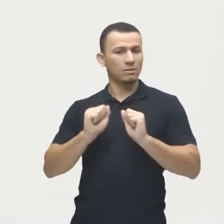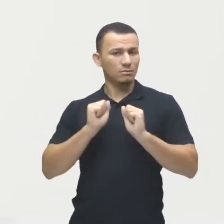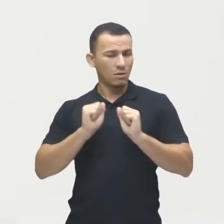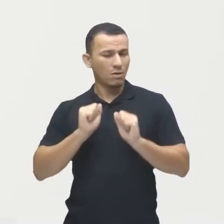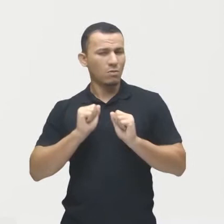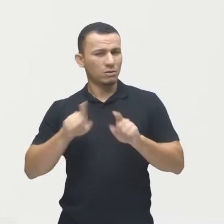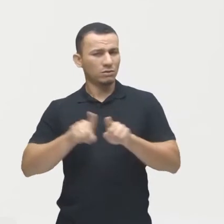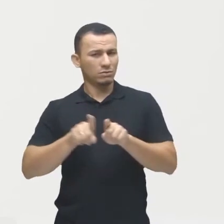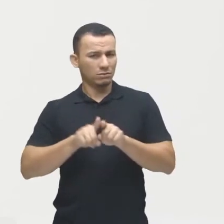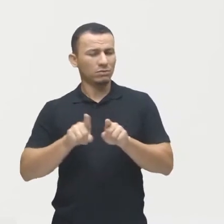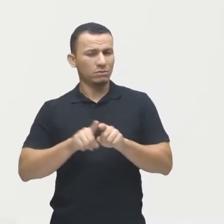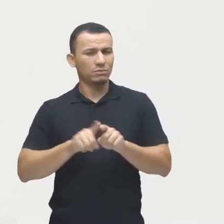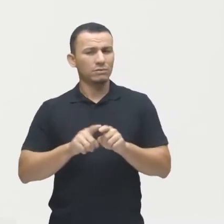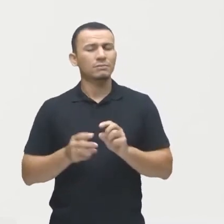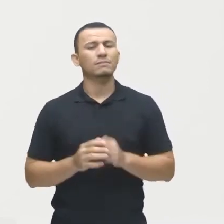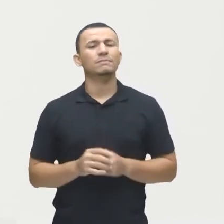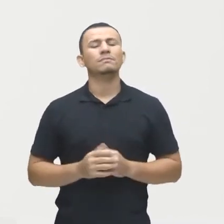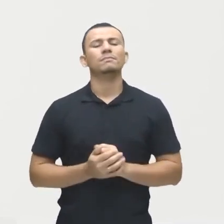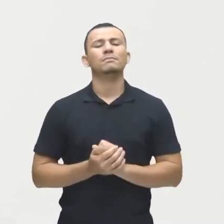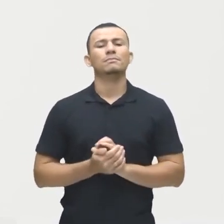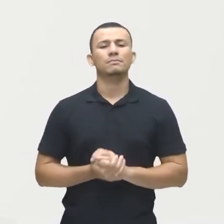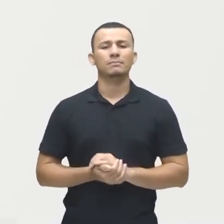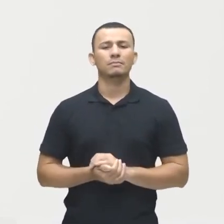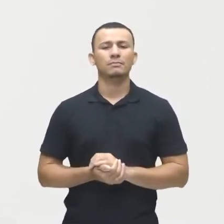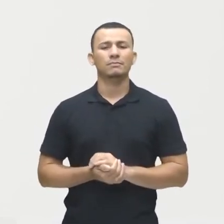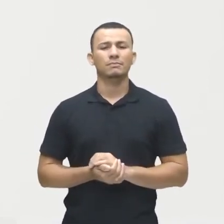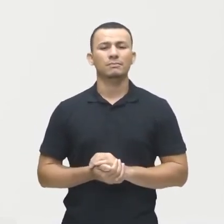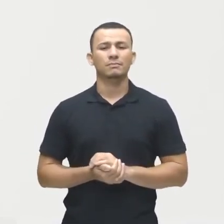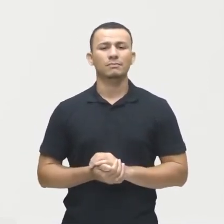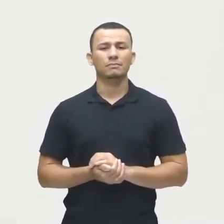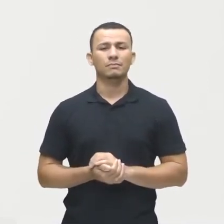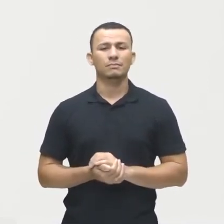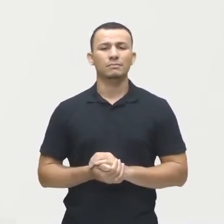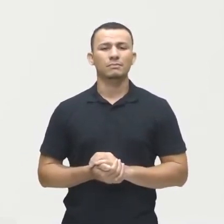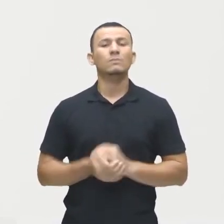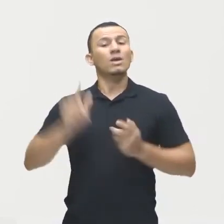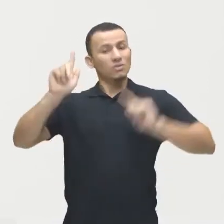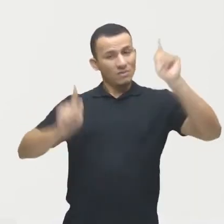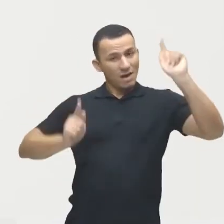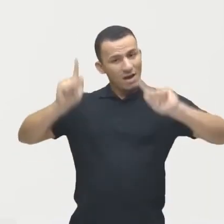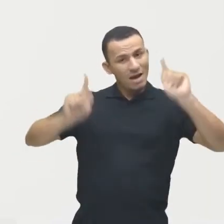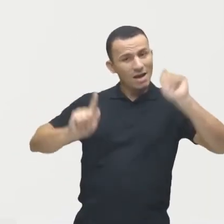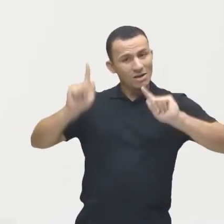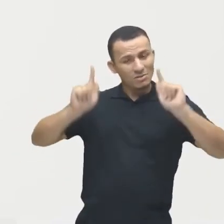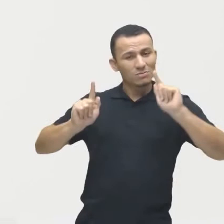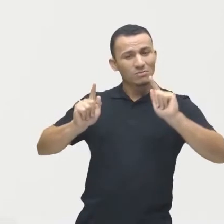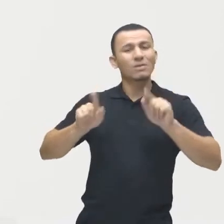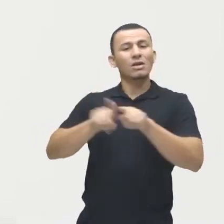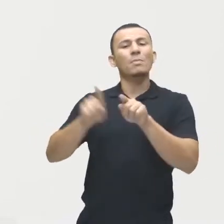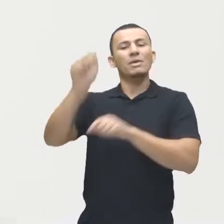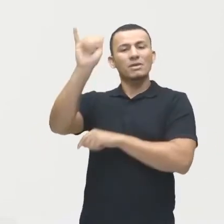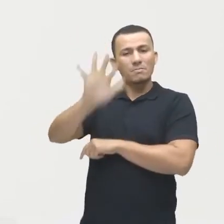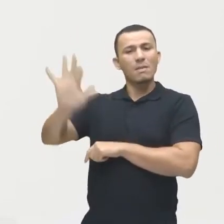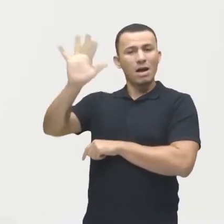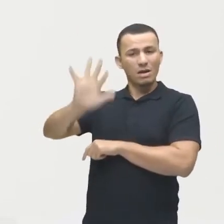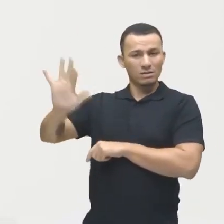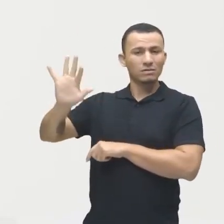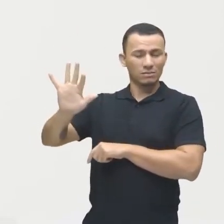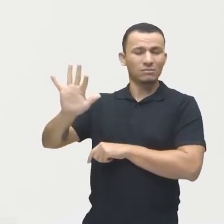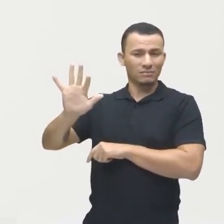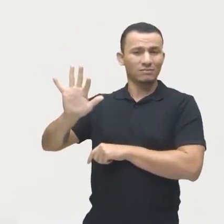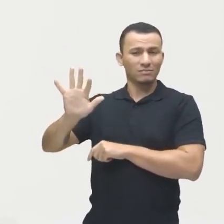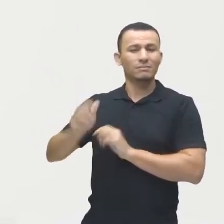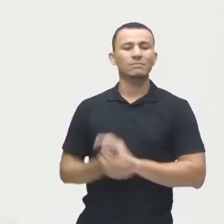naquele exemplo do celular, né? Mensagem de texto, gestos e imagens. O canal,